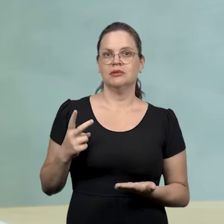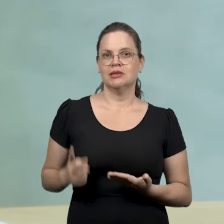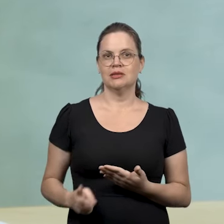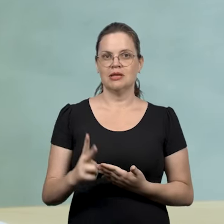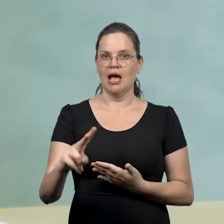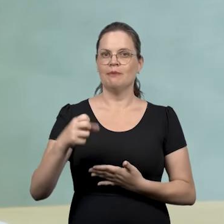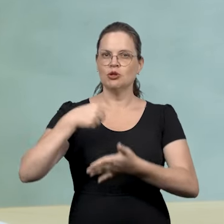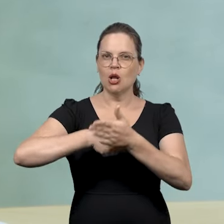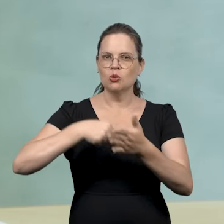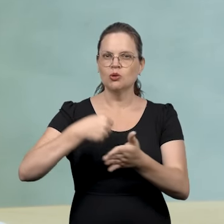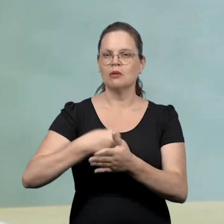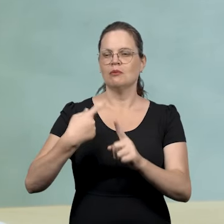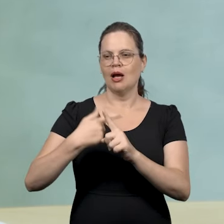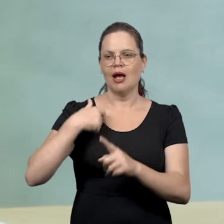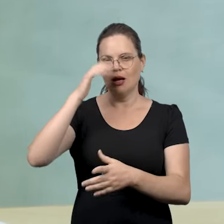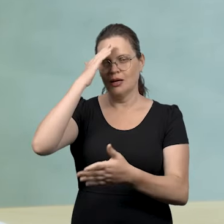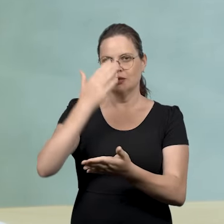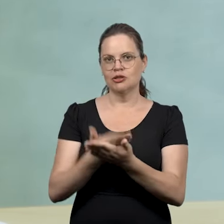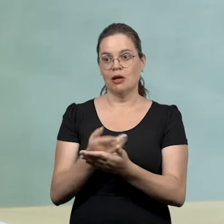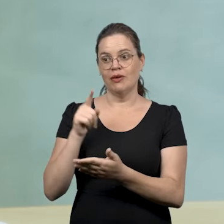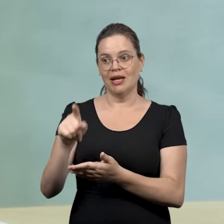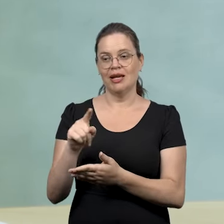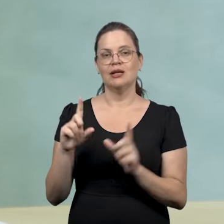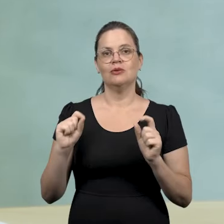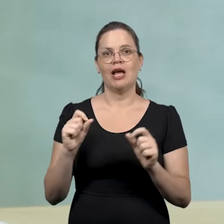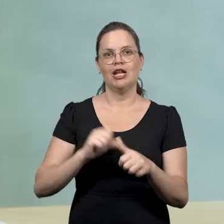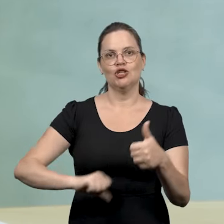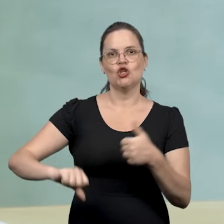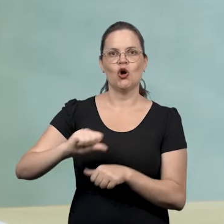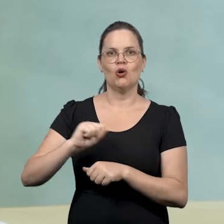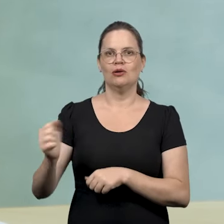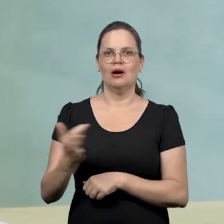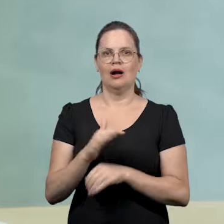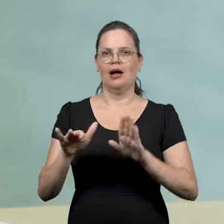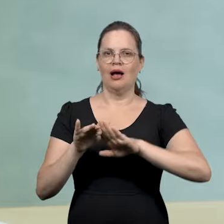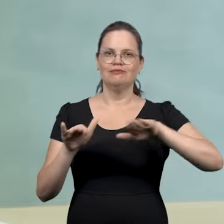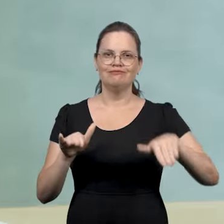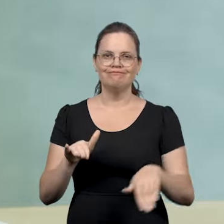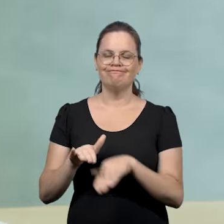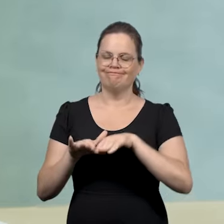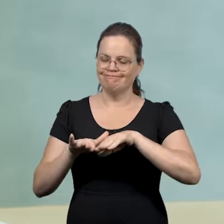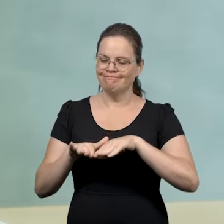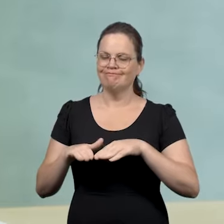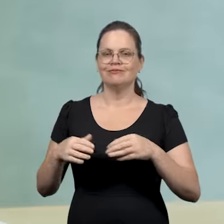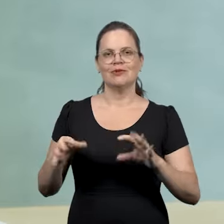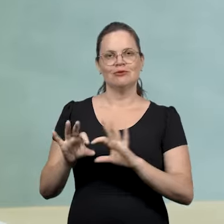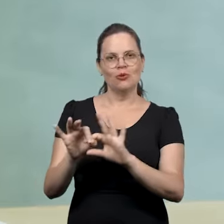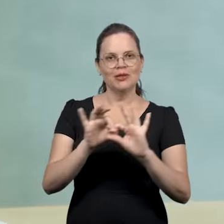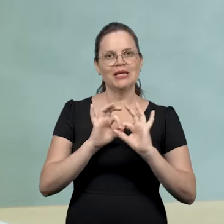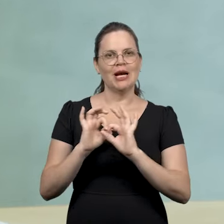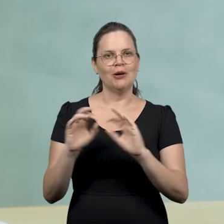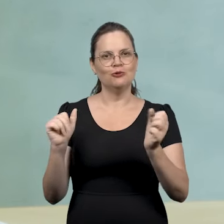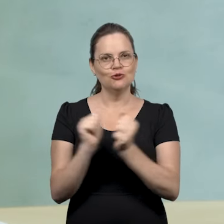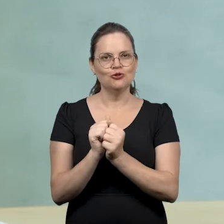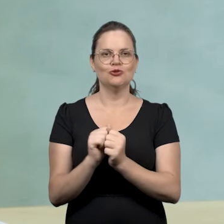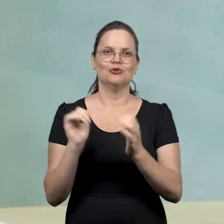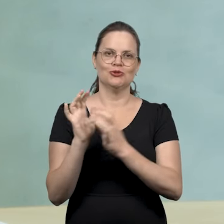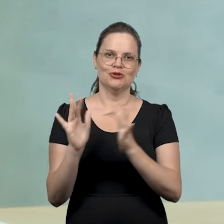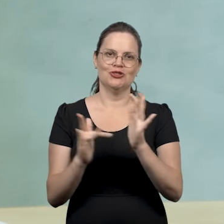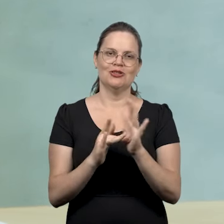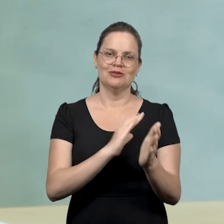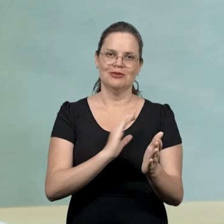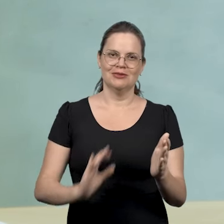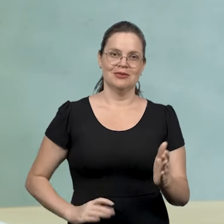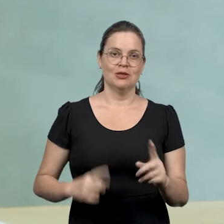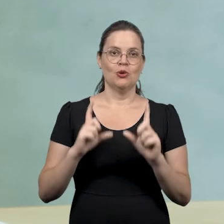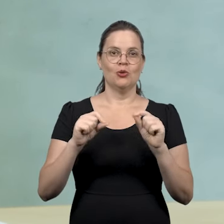que acredita, a viver a unidade em Cristo, a viver o corpo de Cristo, a viver aquilo que o Senhor Jesus ensinou